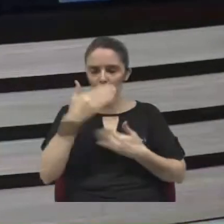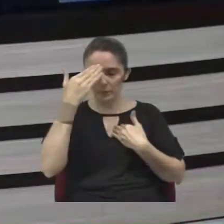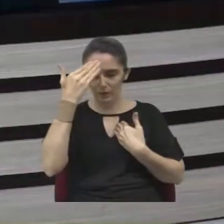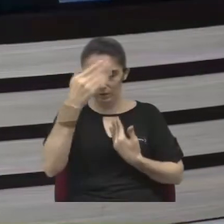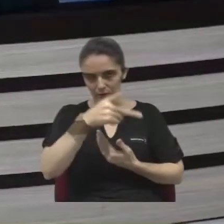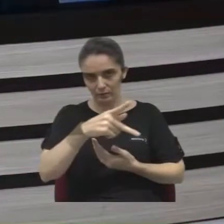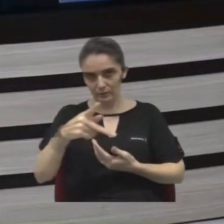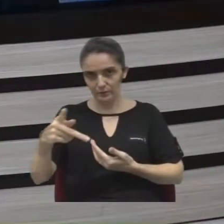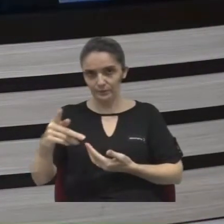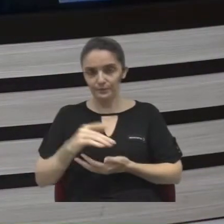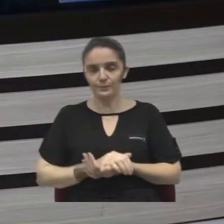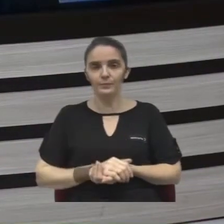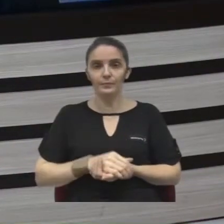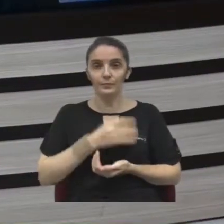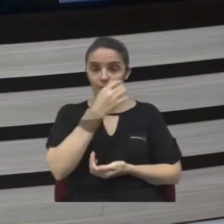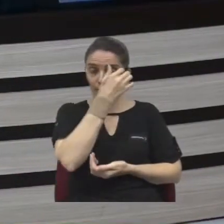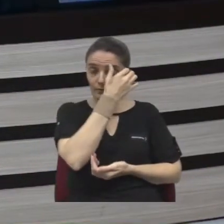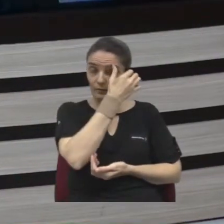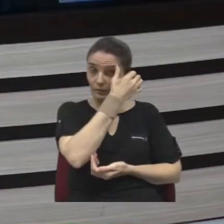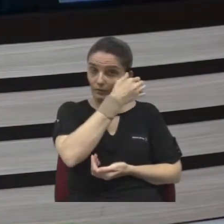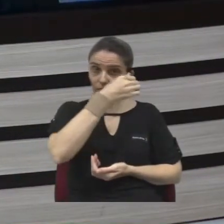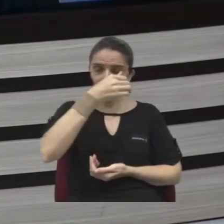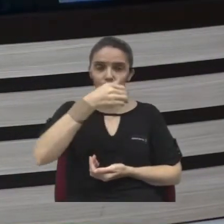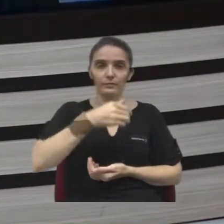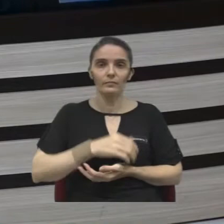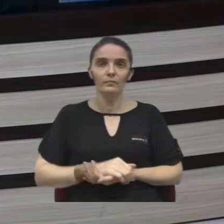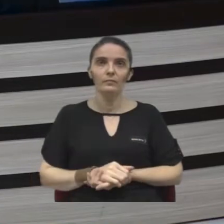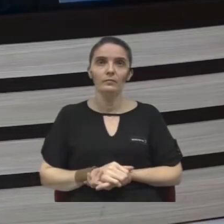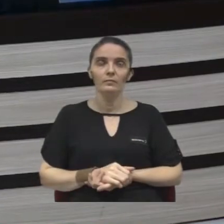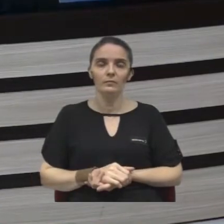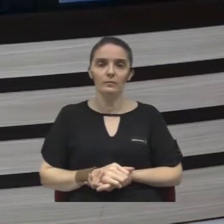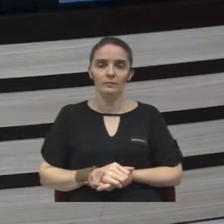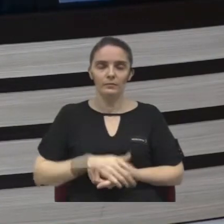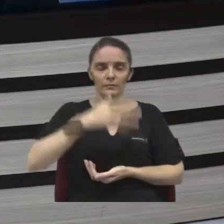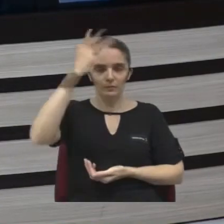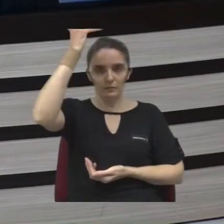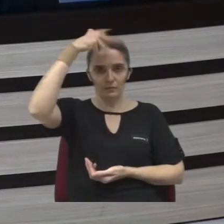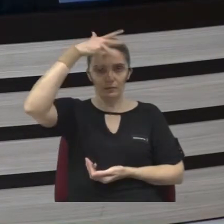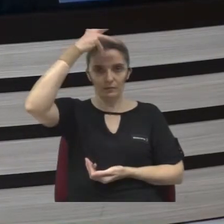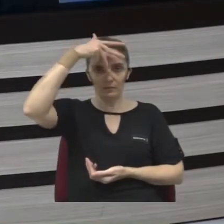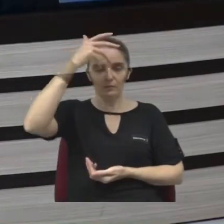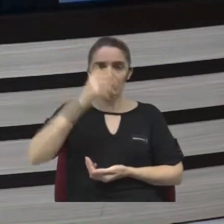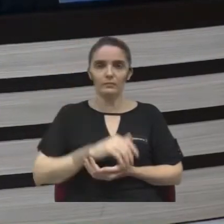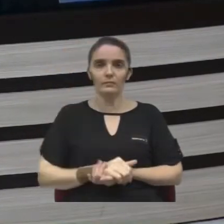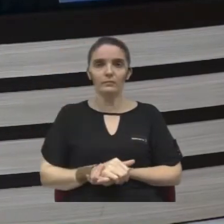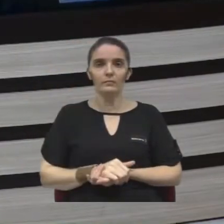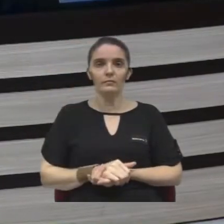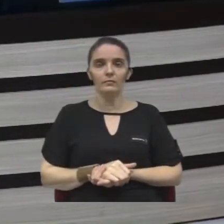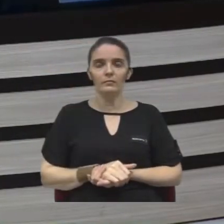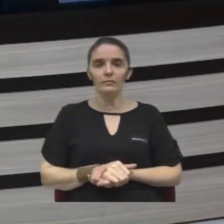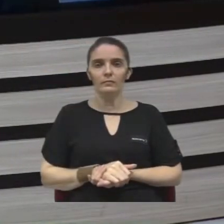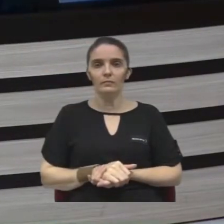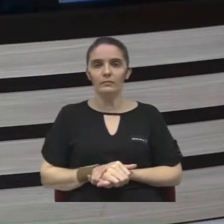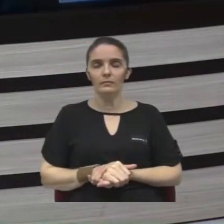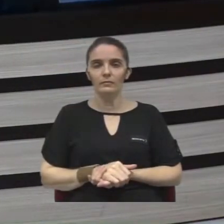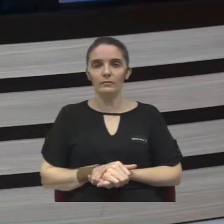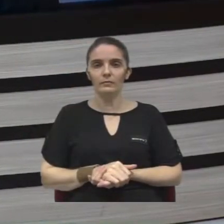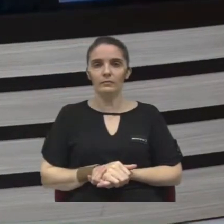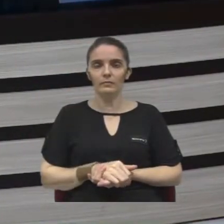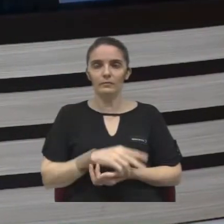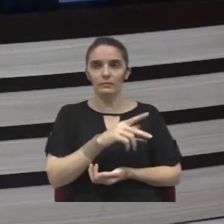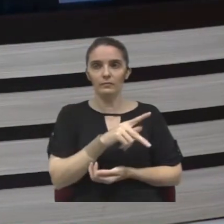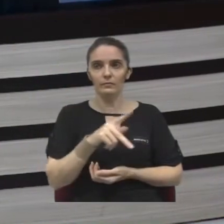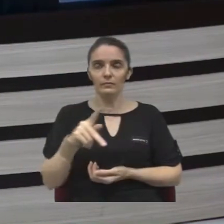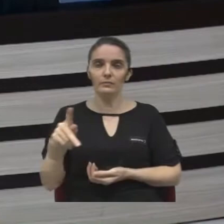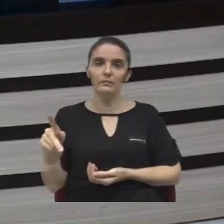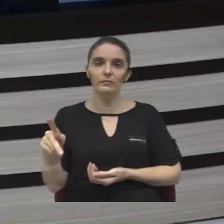Desejo discutir, senhor. Também discutir o requerimento, vereadora Érica Tanque. Desejo discutir também. Senhor presidente, nobres